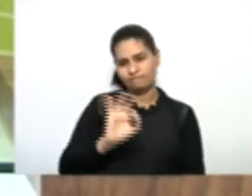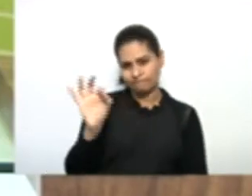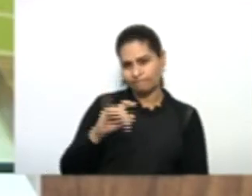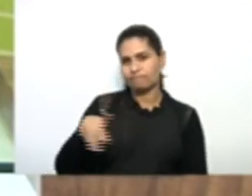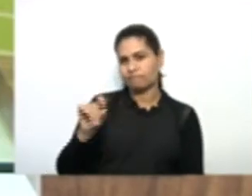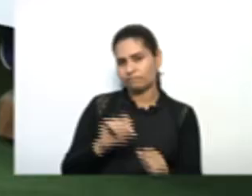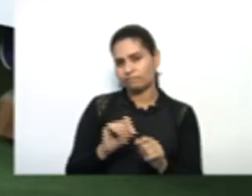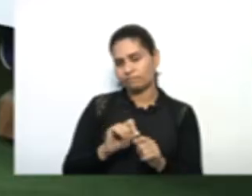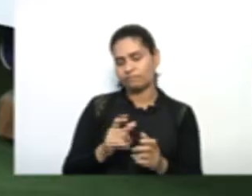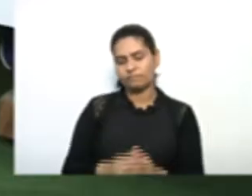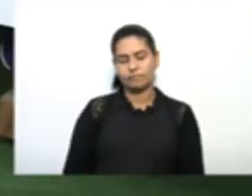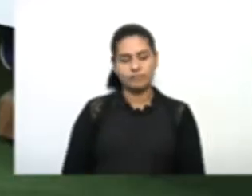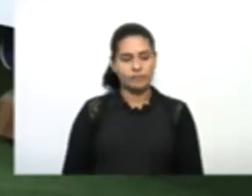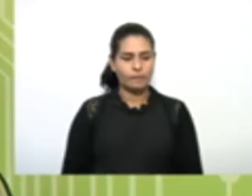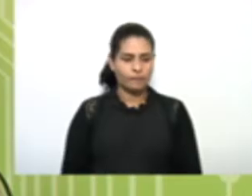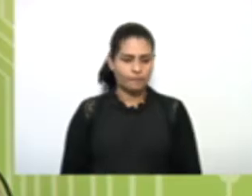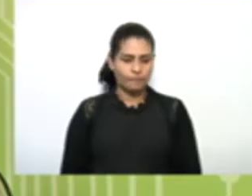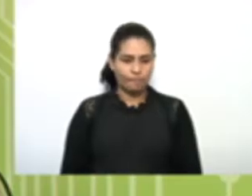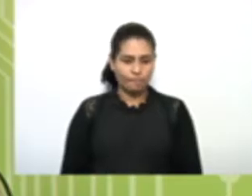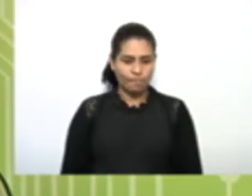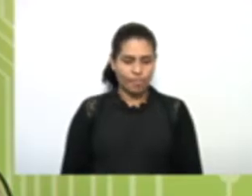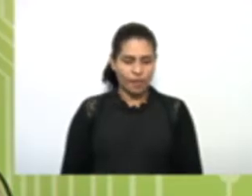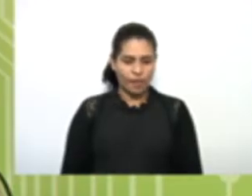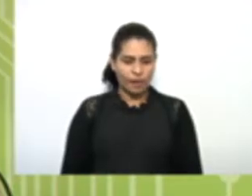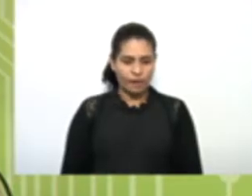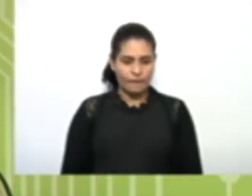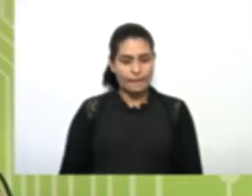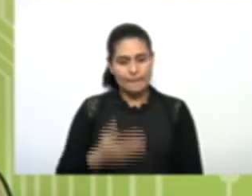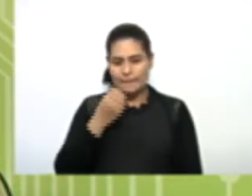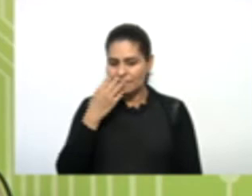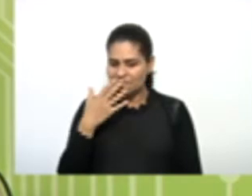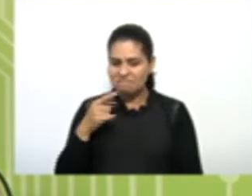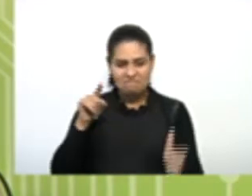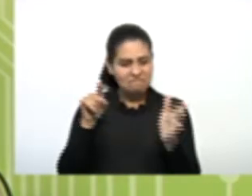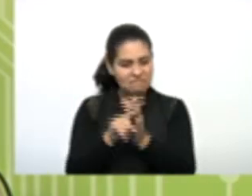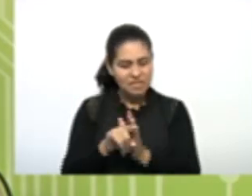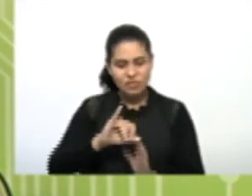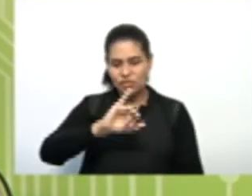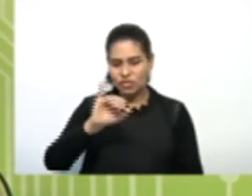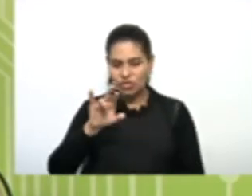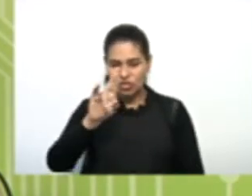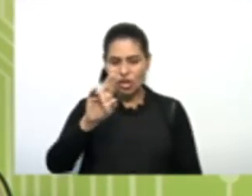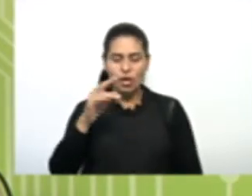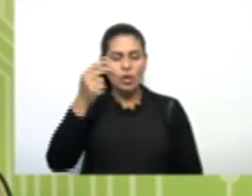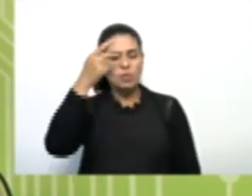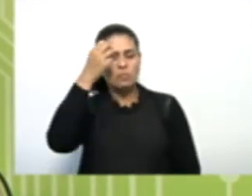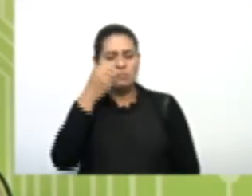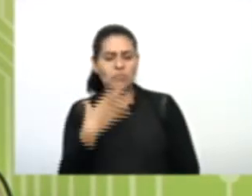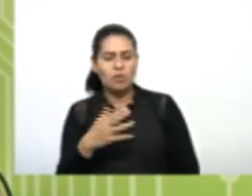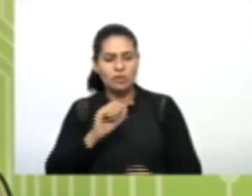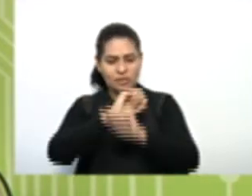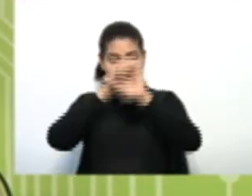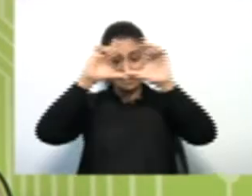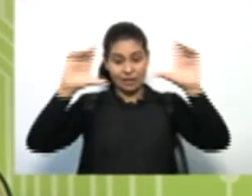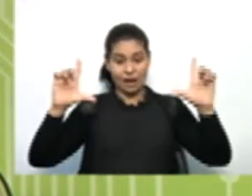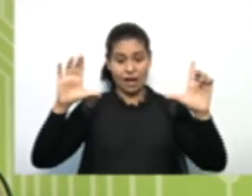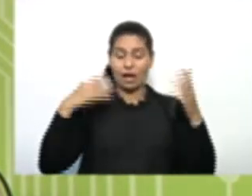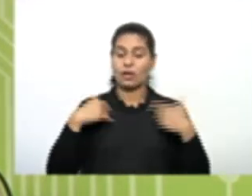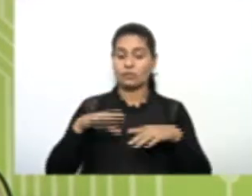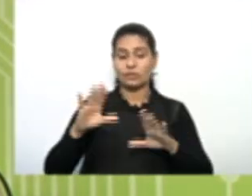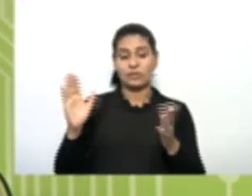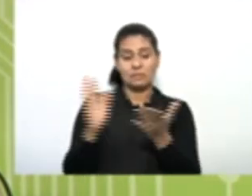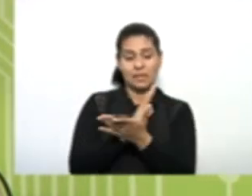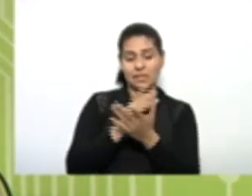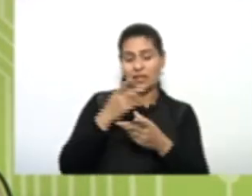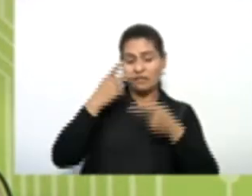produzindo. Gente, foi uma excelente pergunta. Parabéns, pessoal de Jaru. É ótimo poder deixar claro essas questões, que às vezes a gente sente que